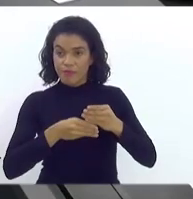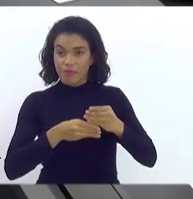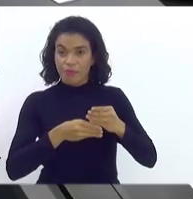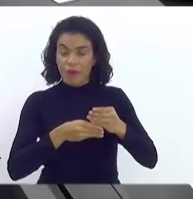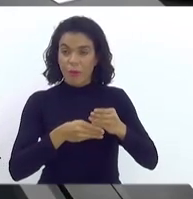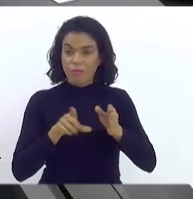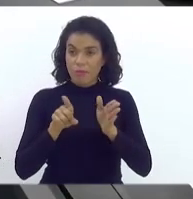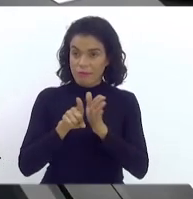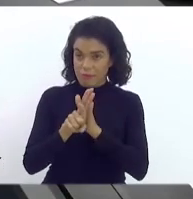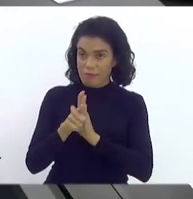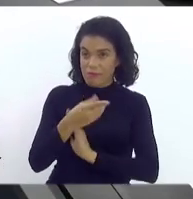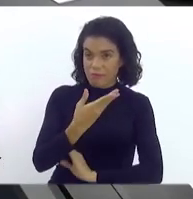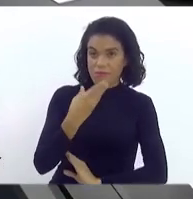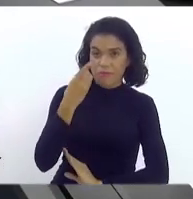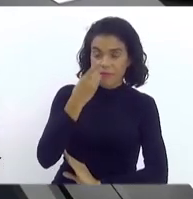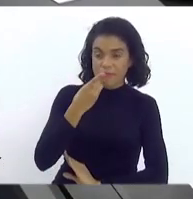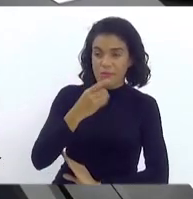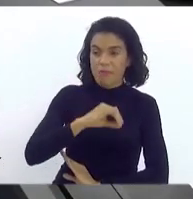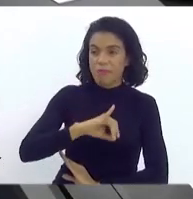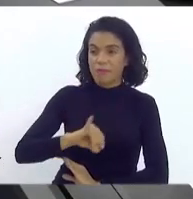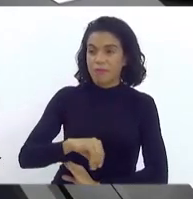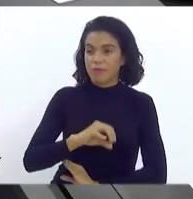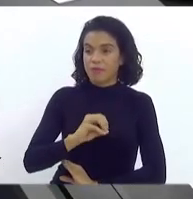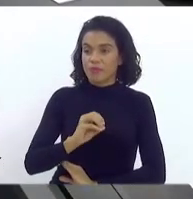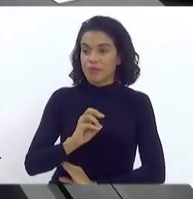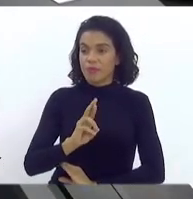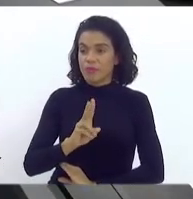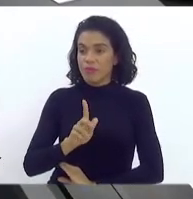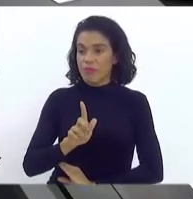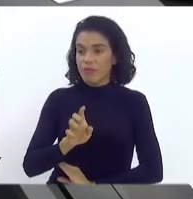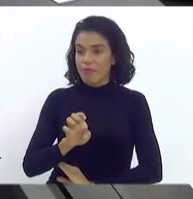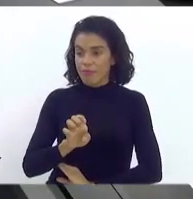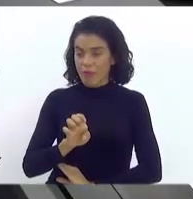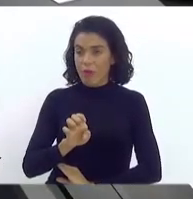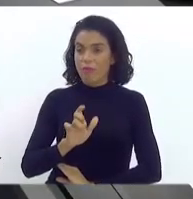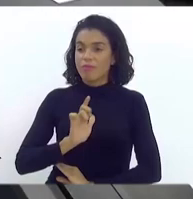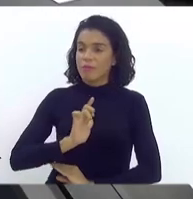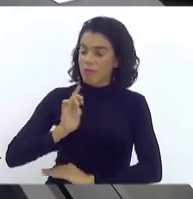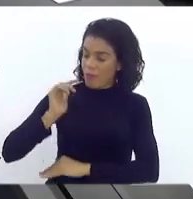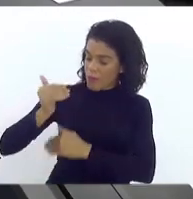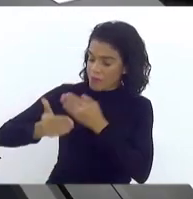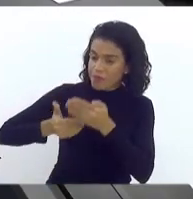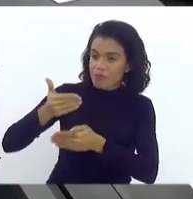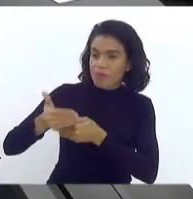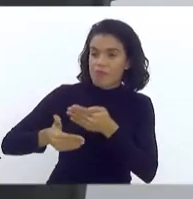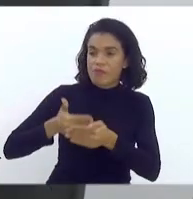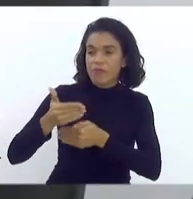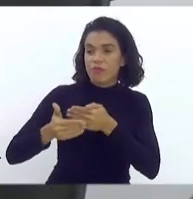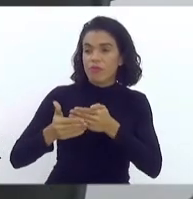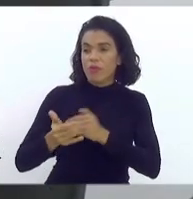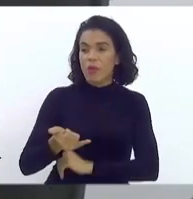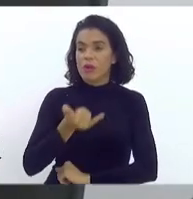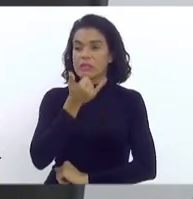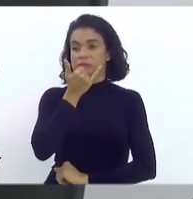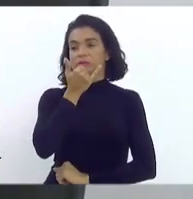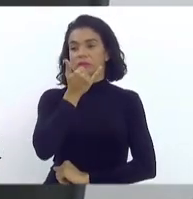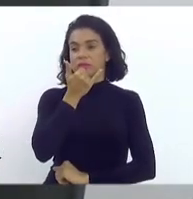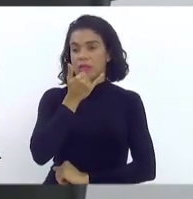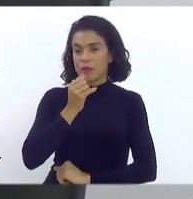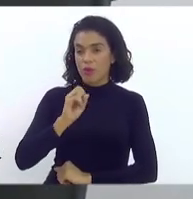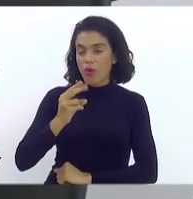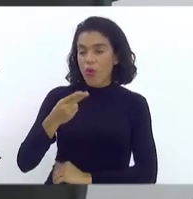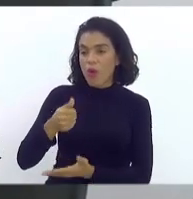a pergunta de Vossa Excelência, deputado Jorge Felipe. Se há, historicamente, aí algum incidente, alguma